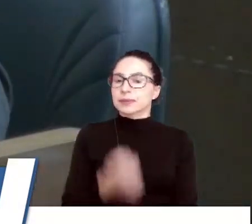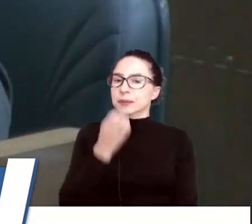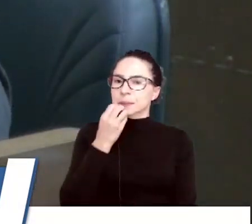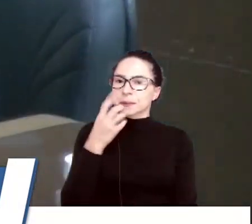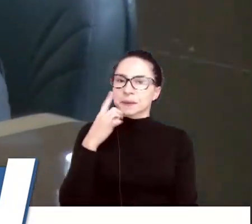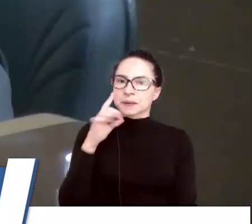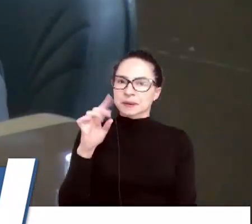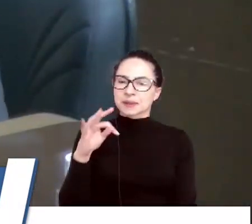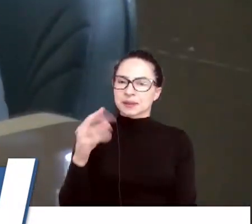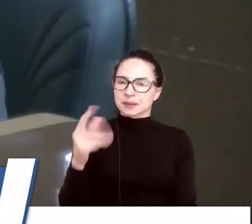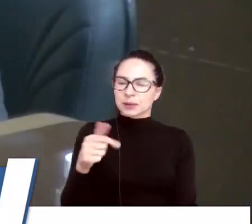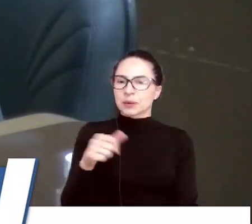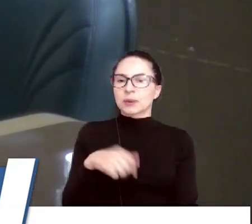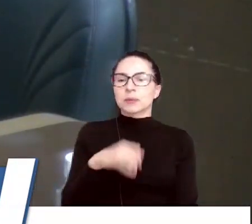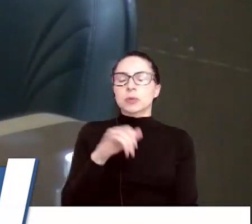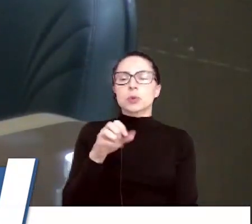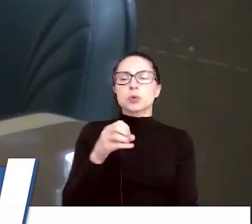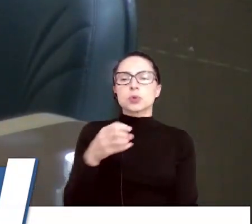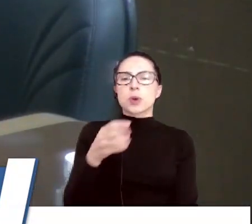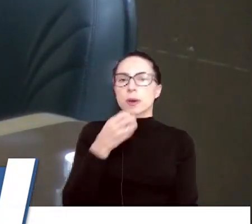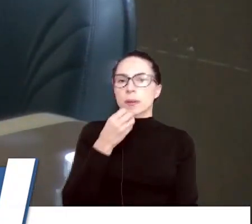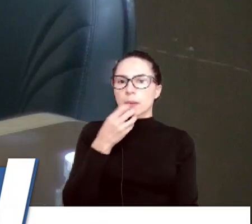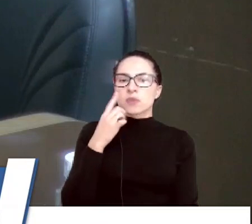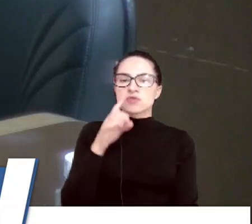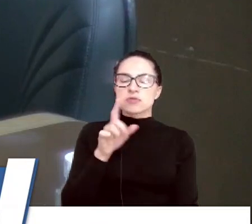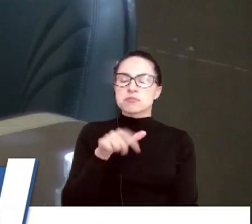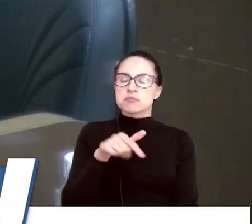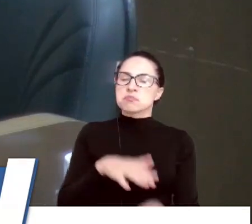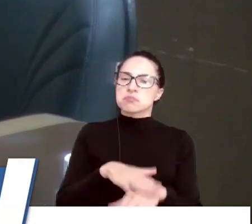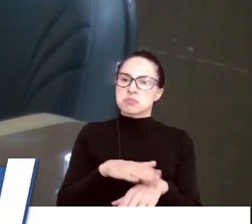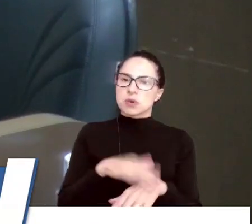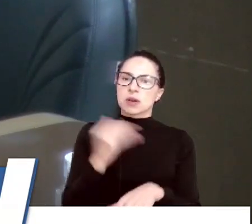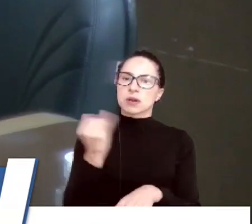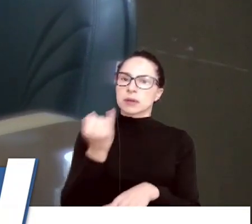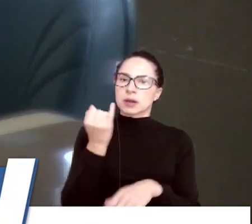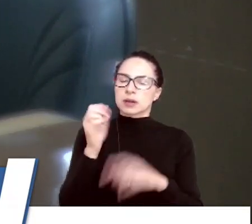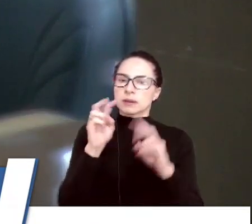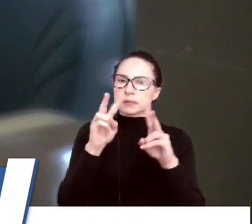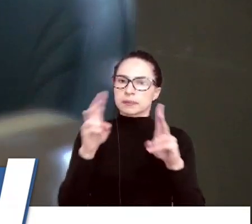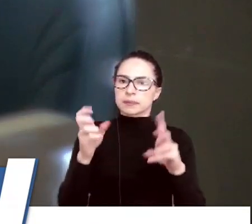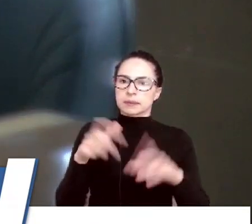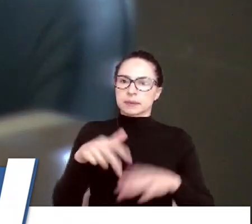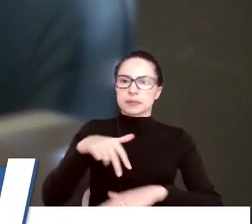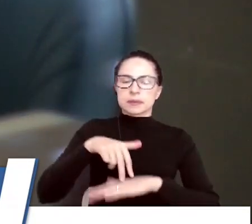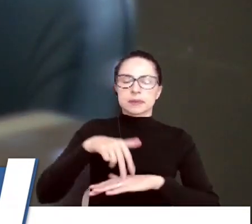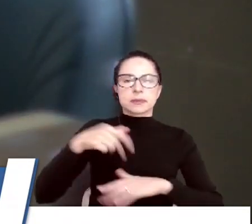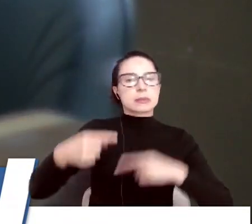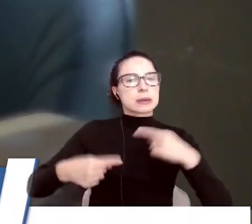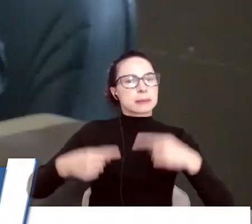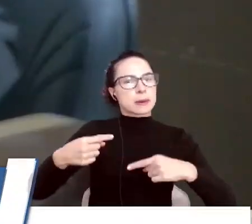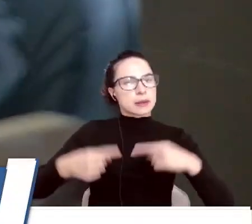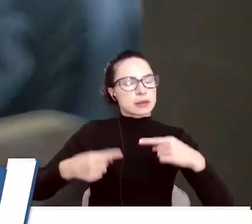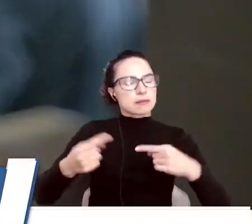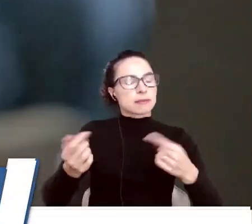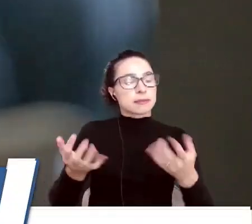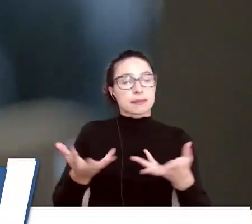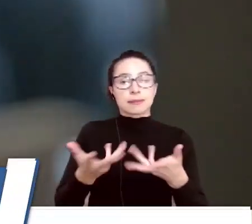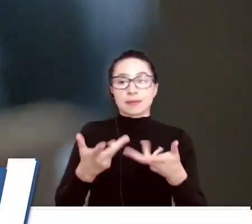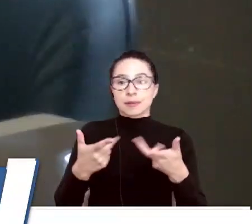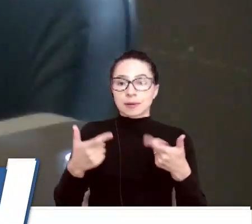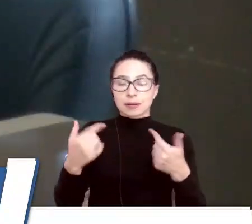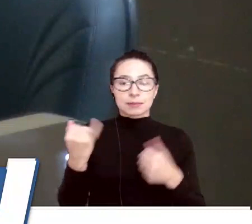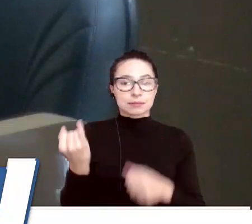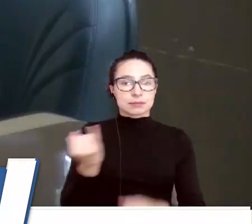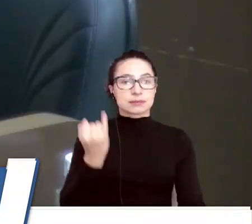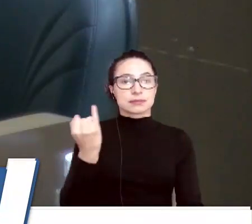João, bom dia. É realmente importante trazer esse assunto à discussão, a relevância do assunto.